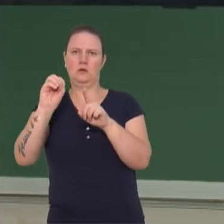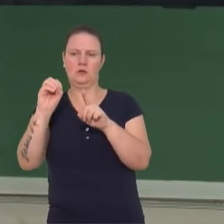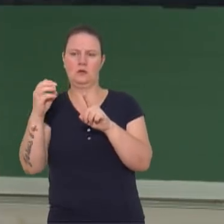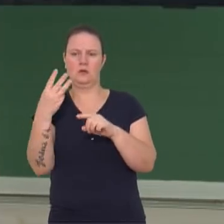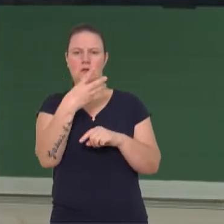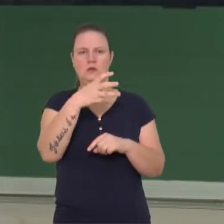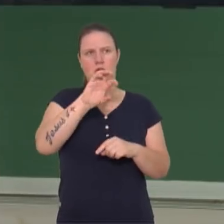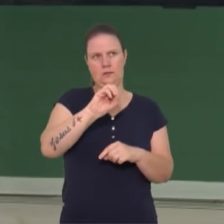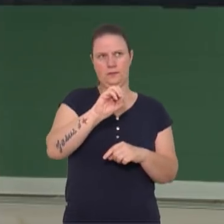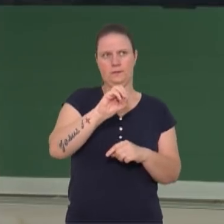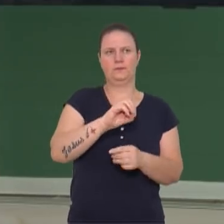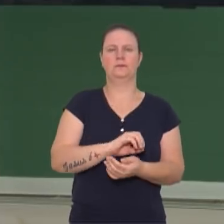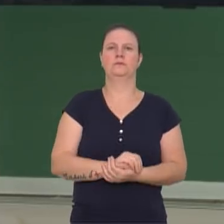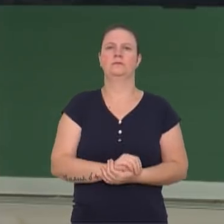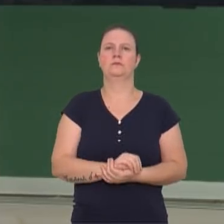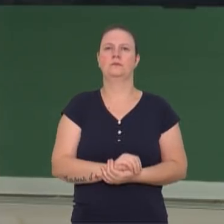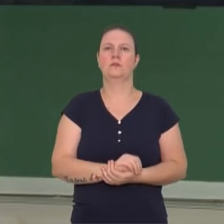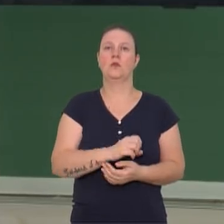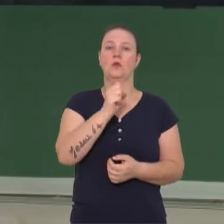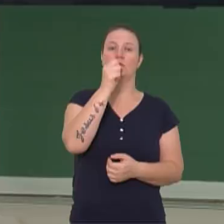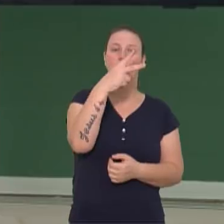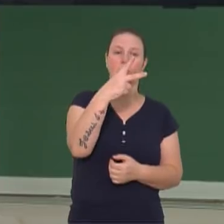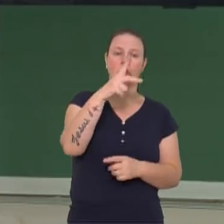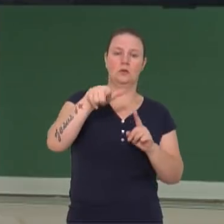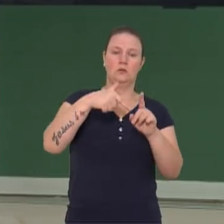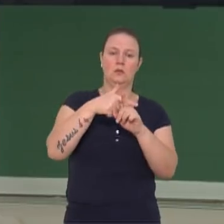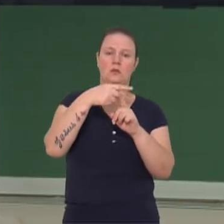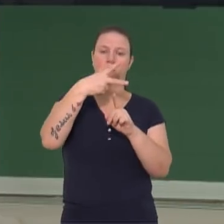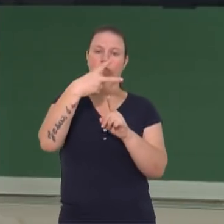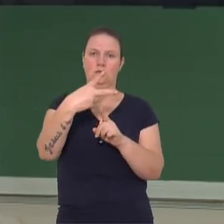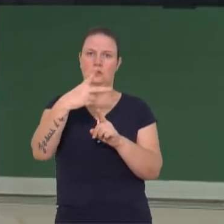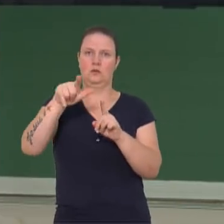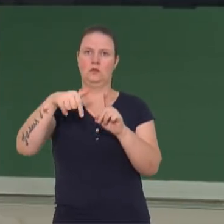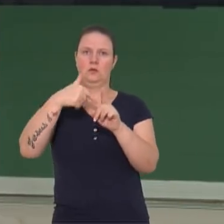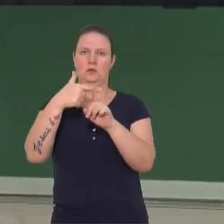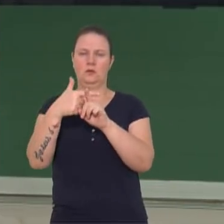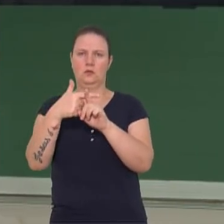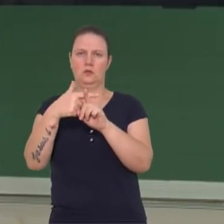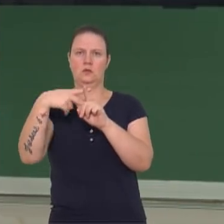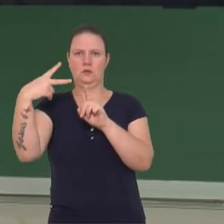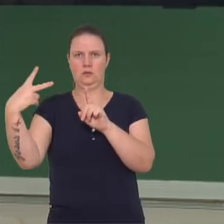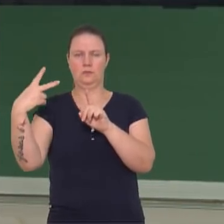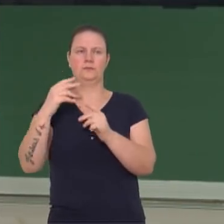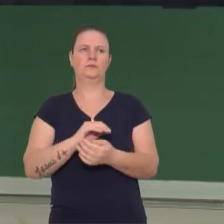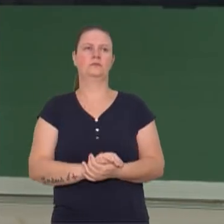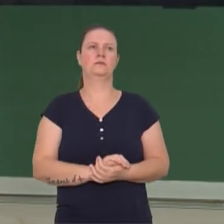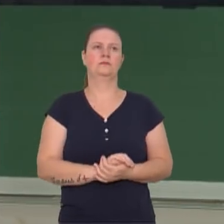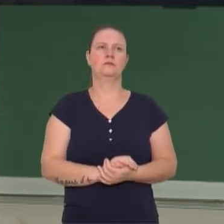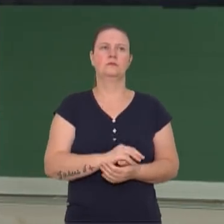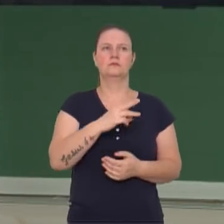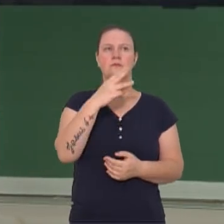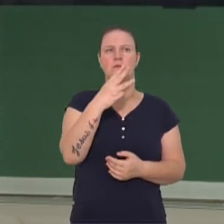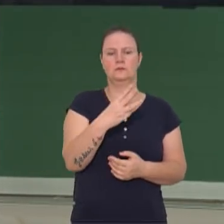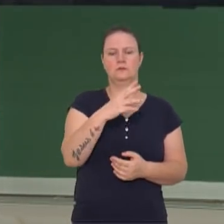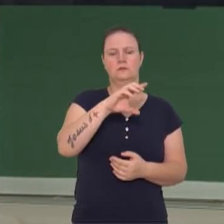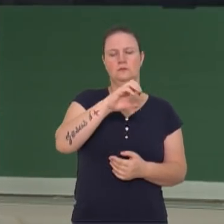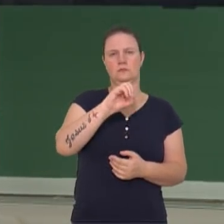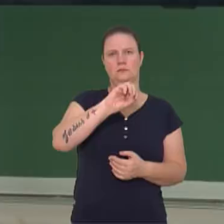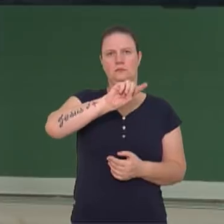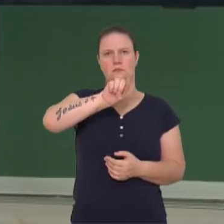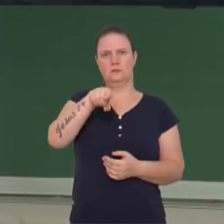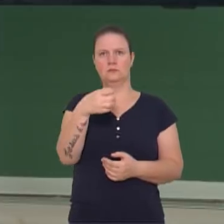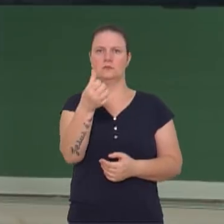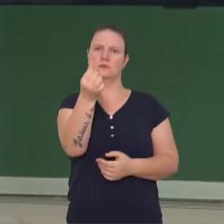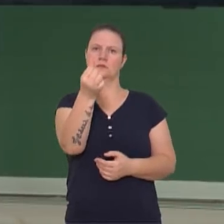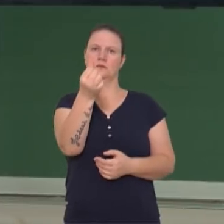30. 2 décimos mais 2 décimos, 4 décimos. Mais 2 décimos, 6